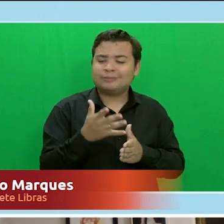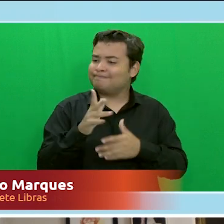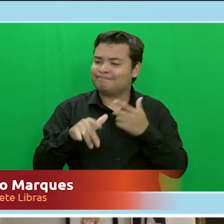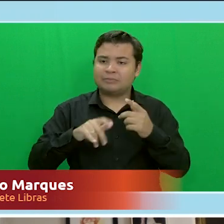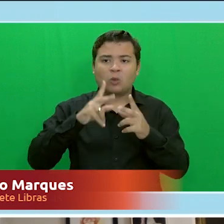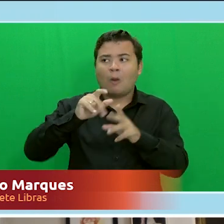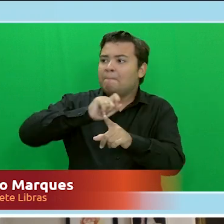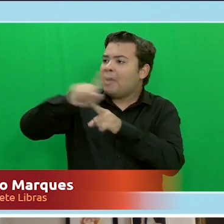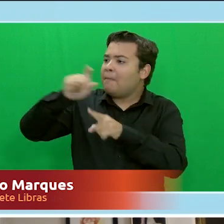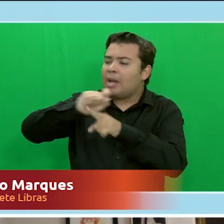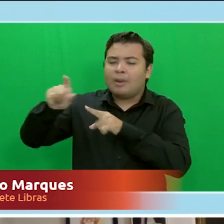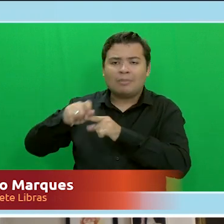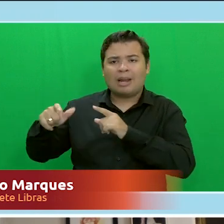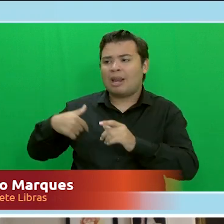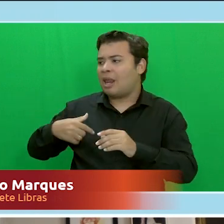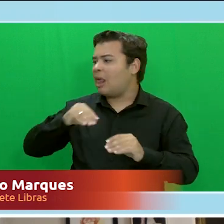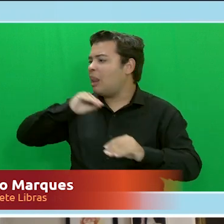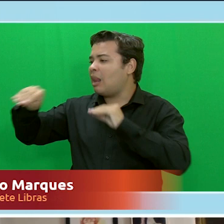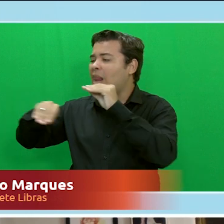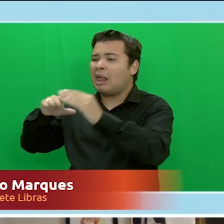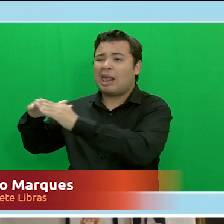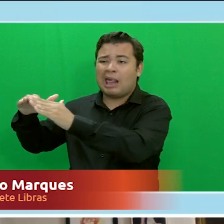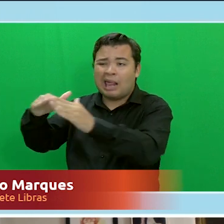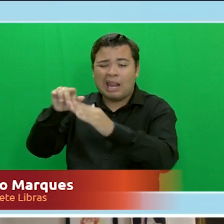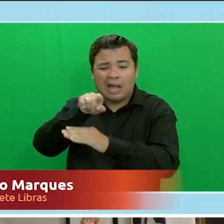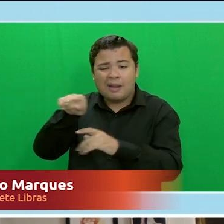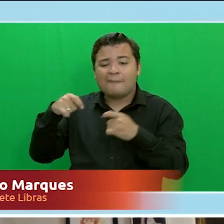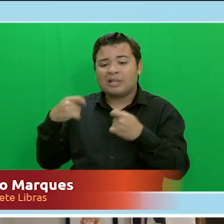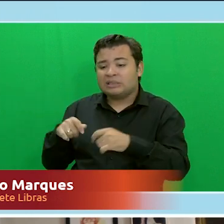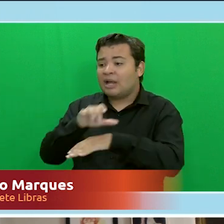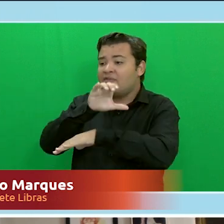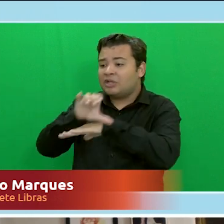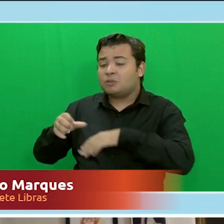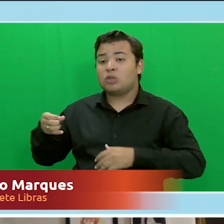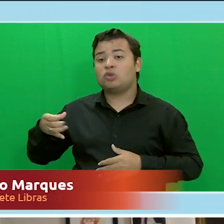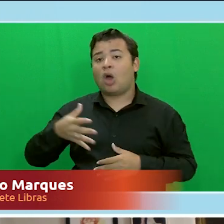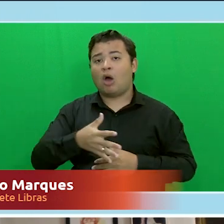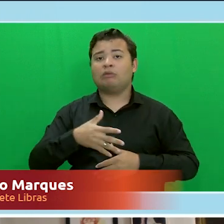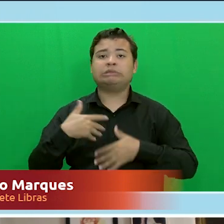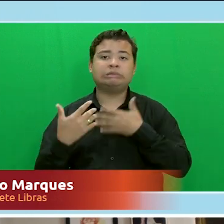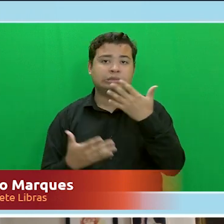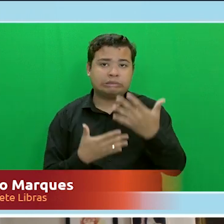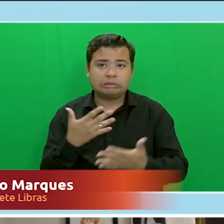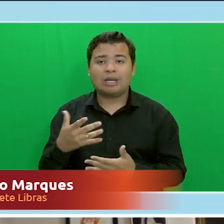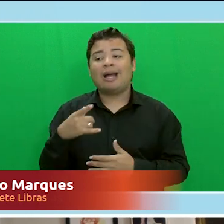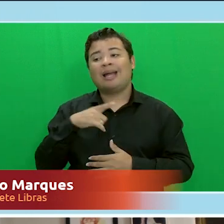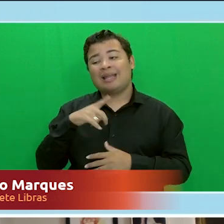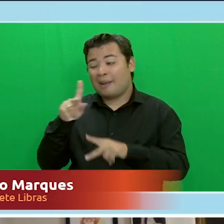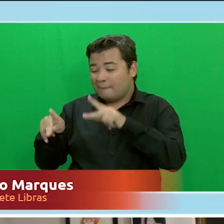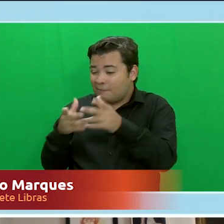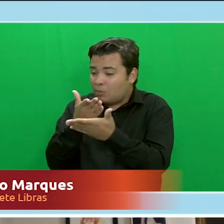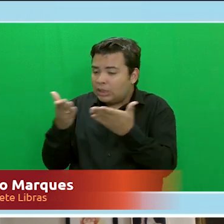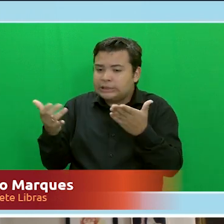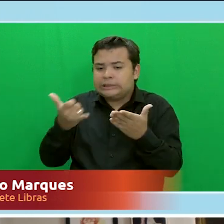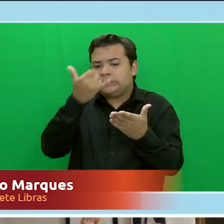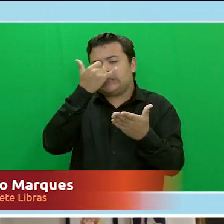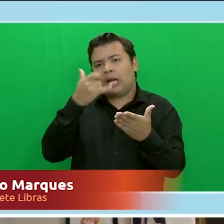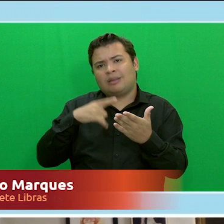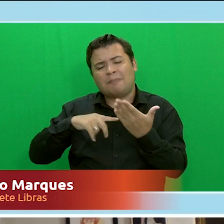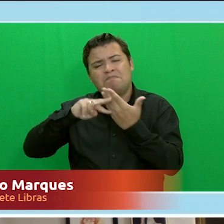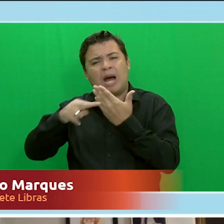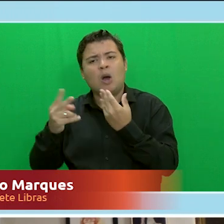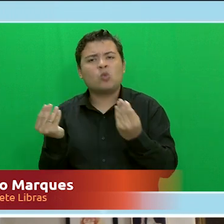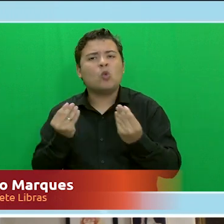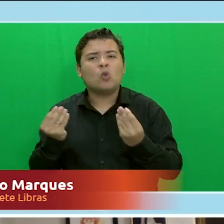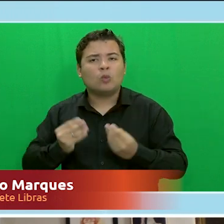que ter um novo investimento, muitas vezes que demora um tempo, né? O que isso causa nessa população, né? Como que impacta na vida dessa